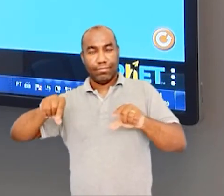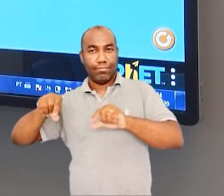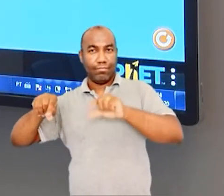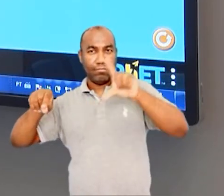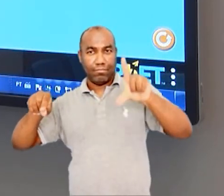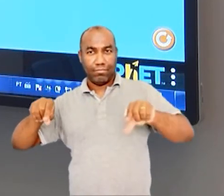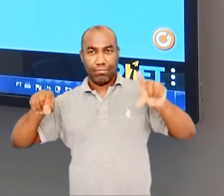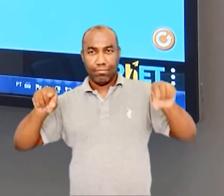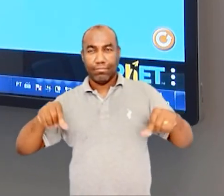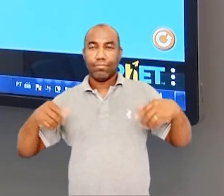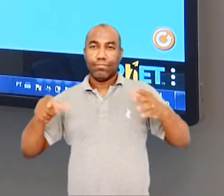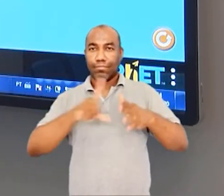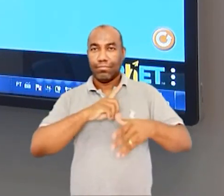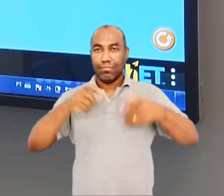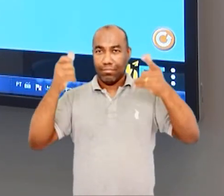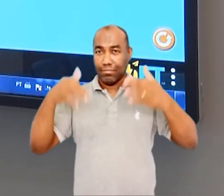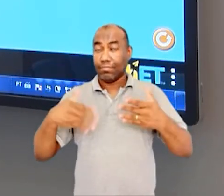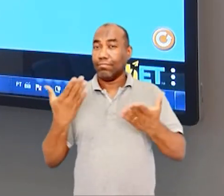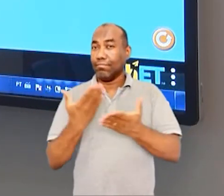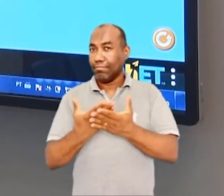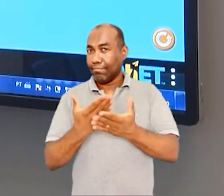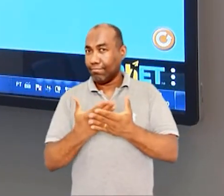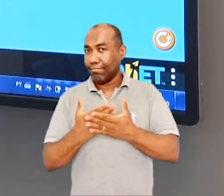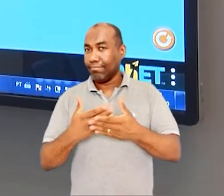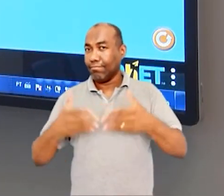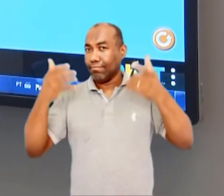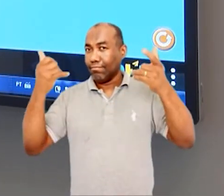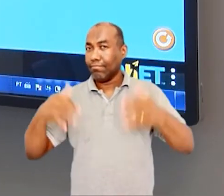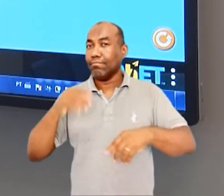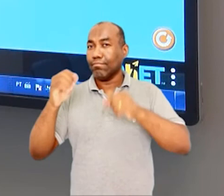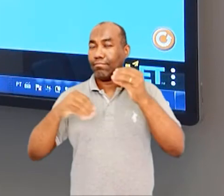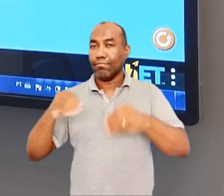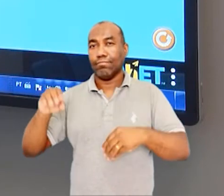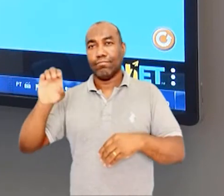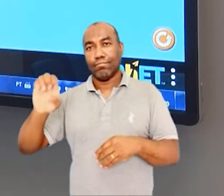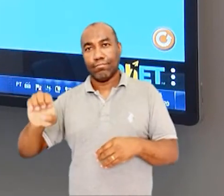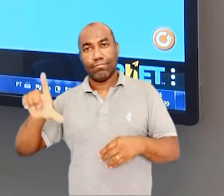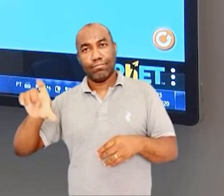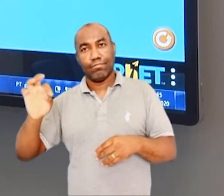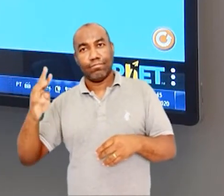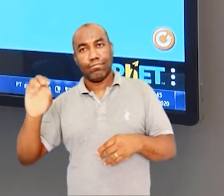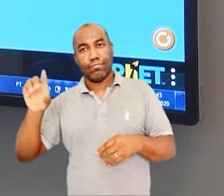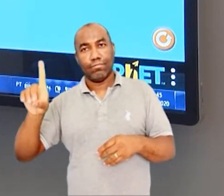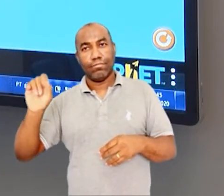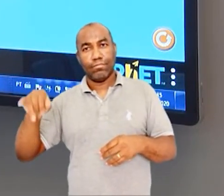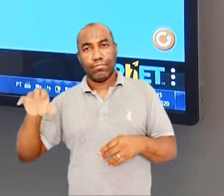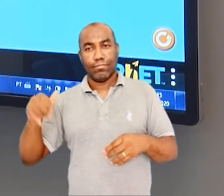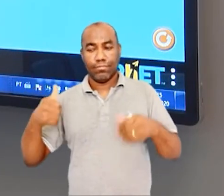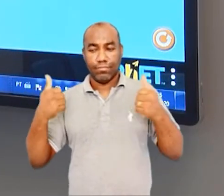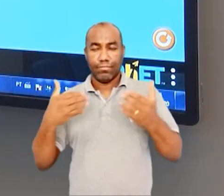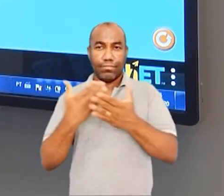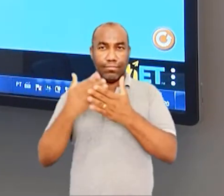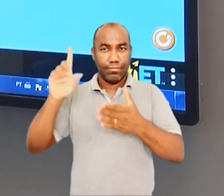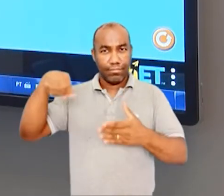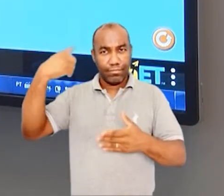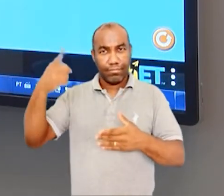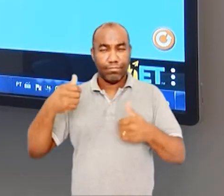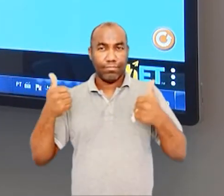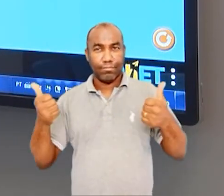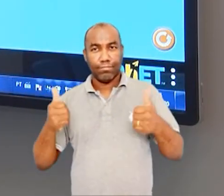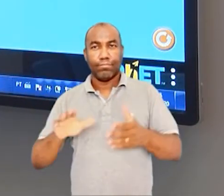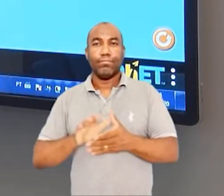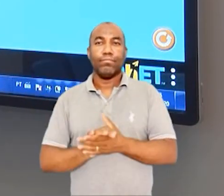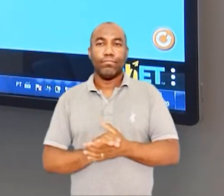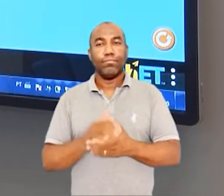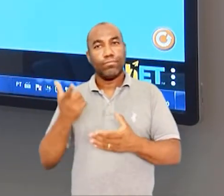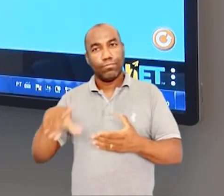nós encerramos esta aula que fala de associação em série, ok? Até o nosso próximo encontro. Faça